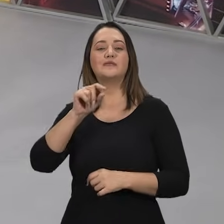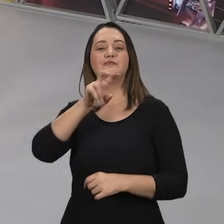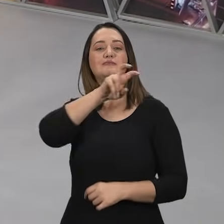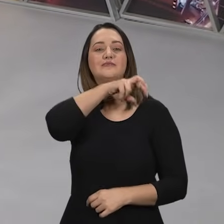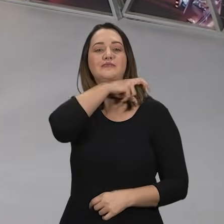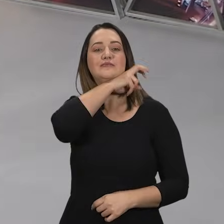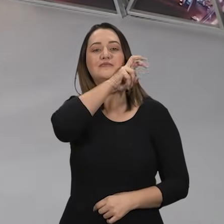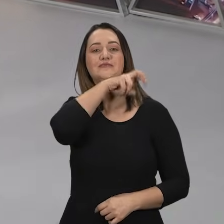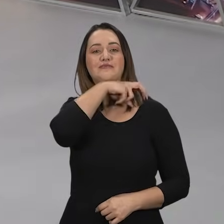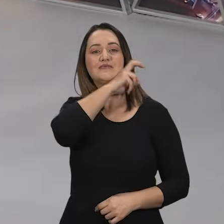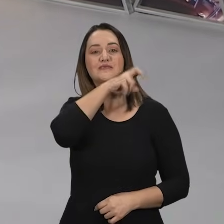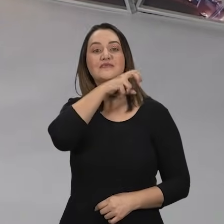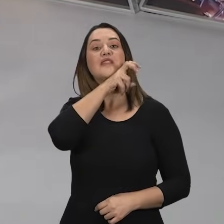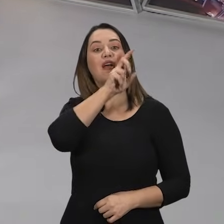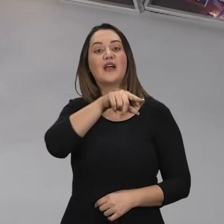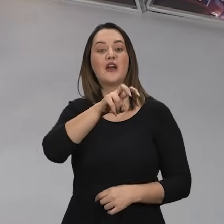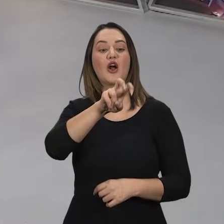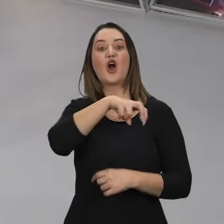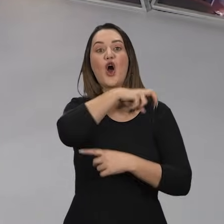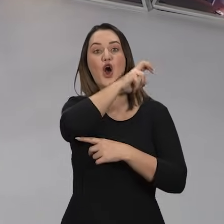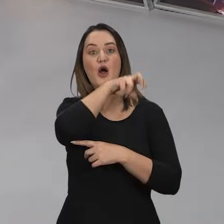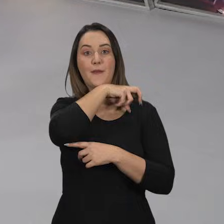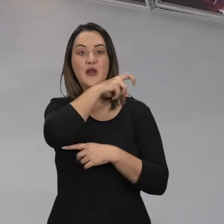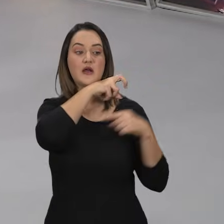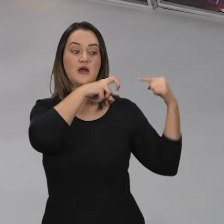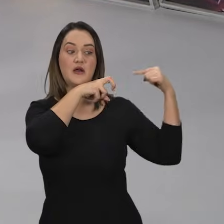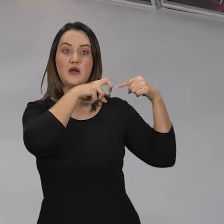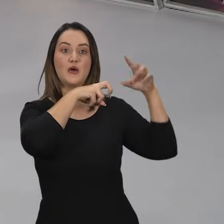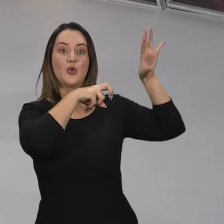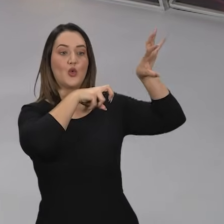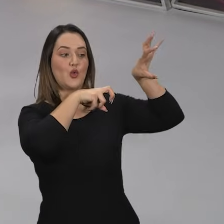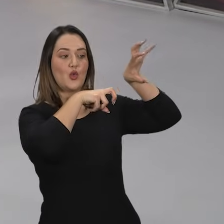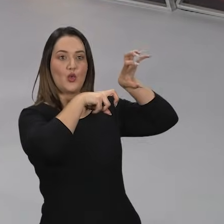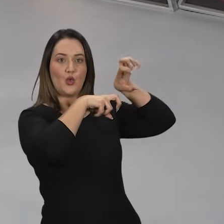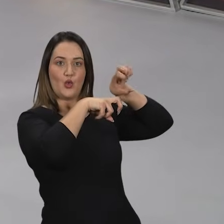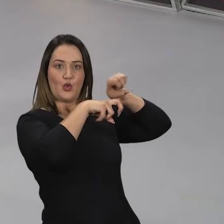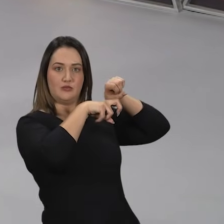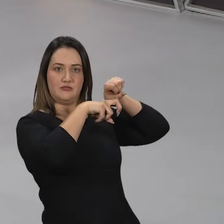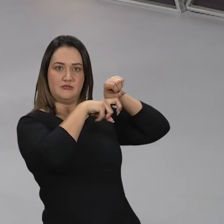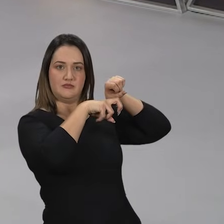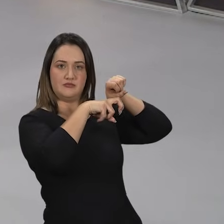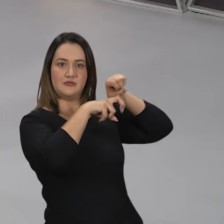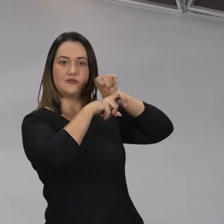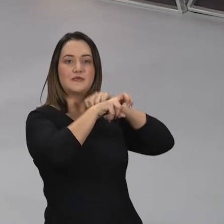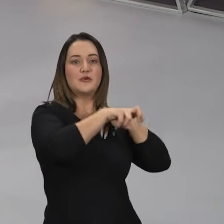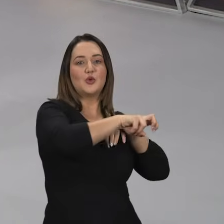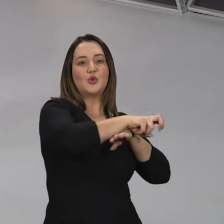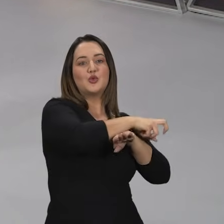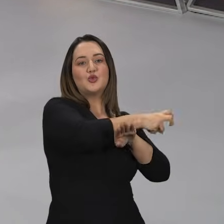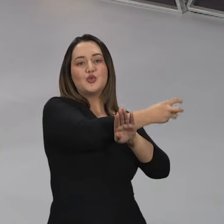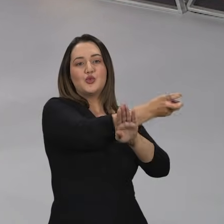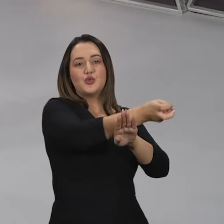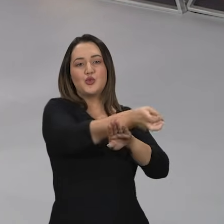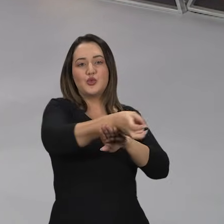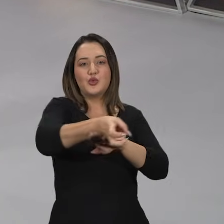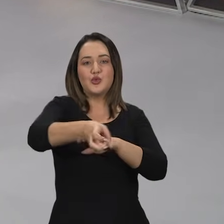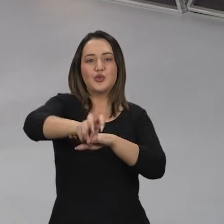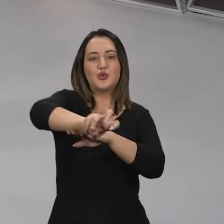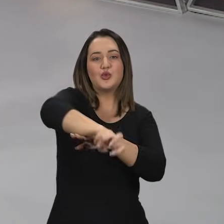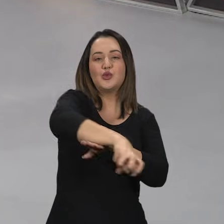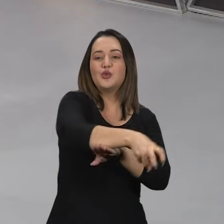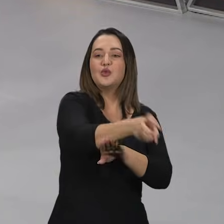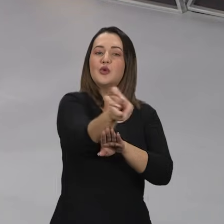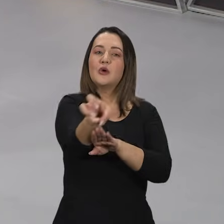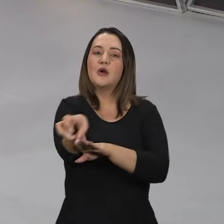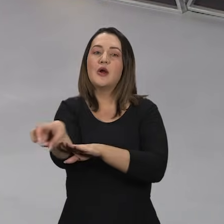intermediário, usando um médium, que foi a cobra. Então, ele se escondeu atrás da cobra e sutilmente